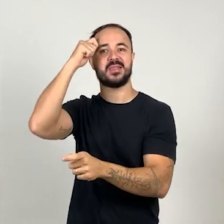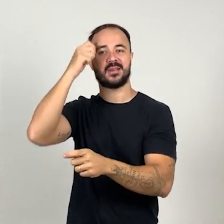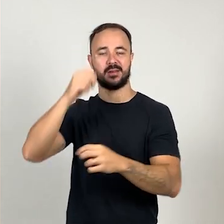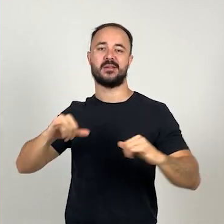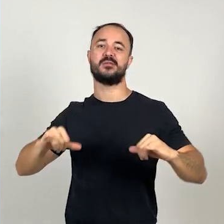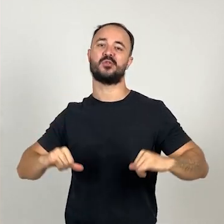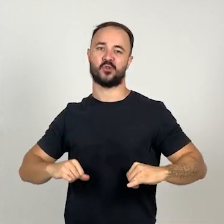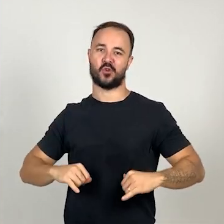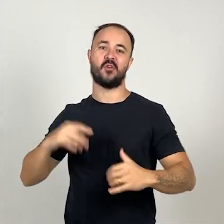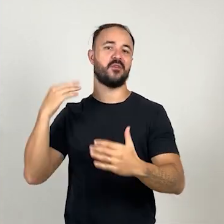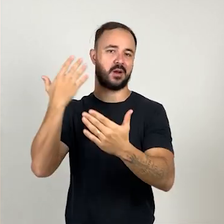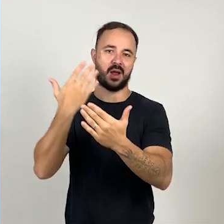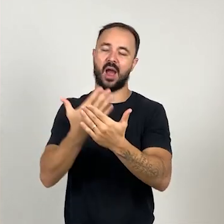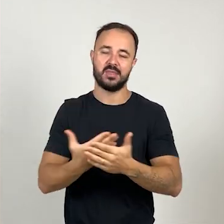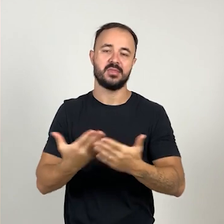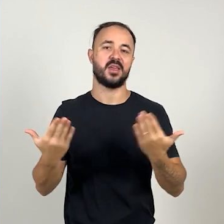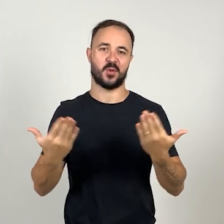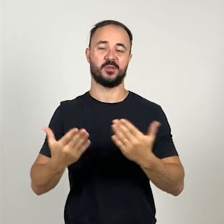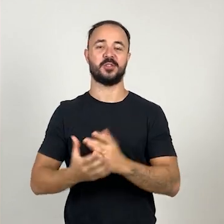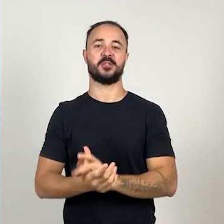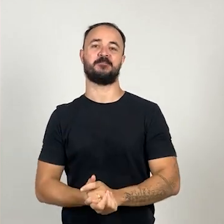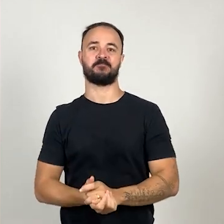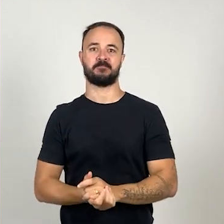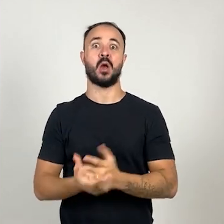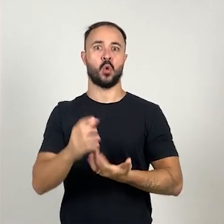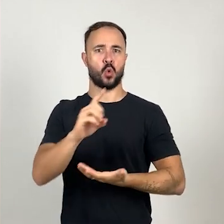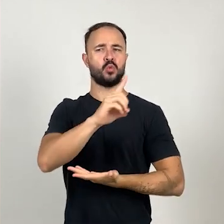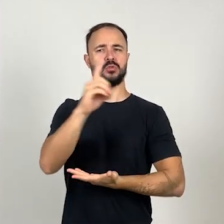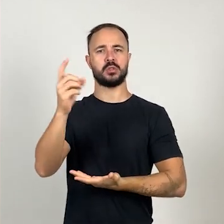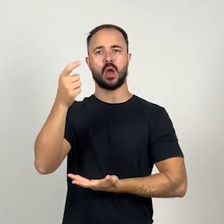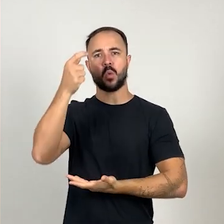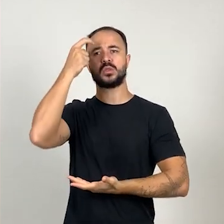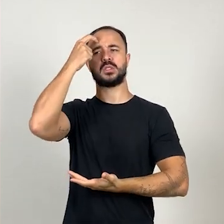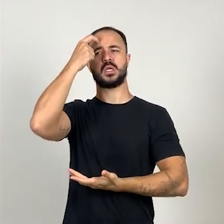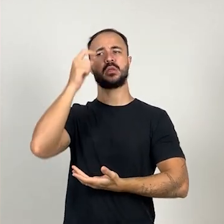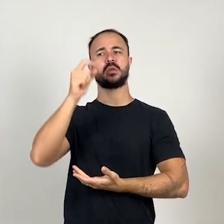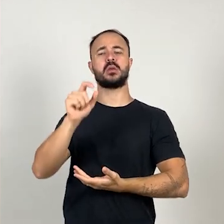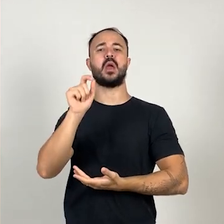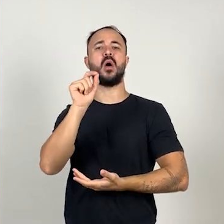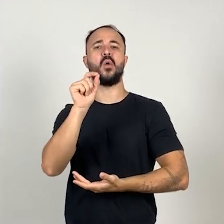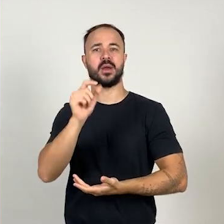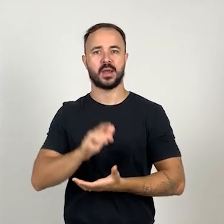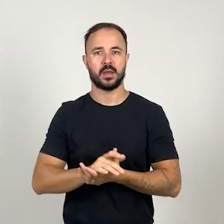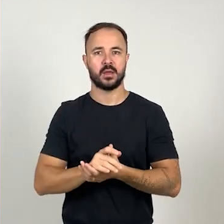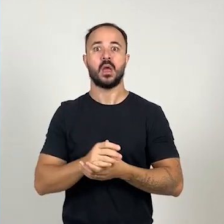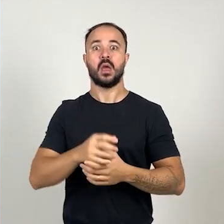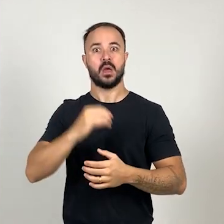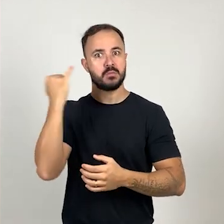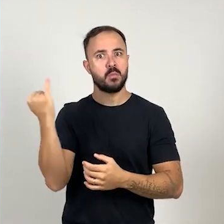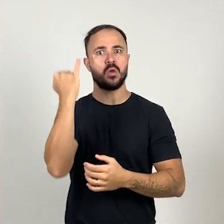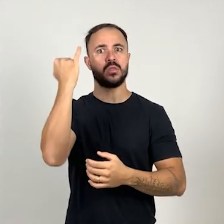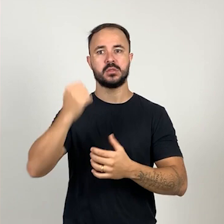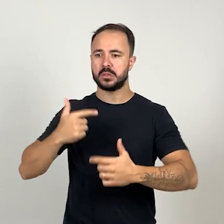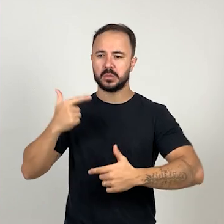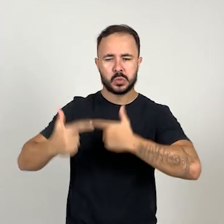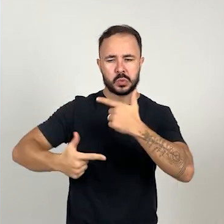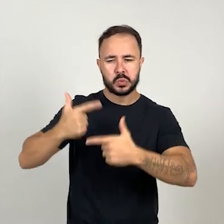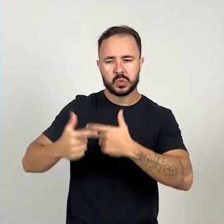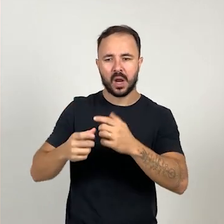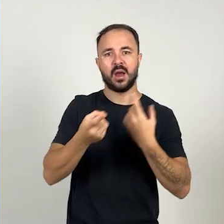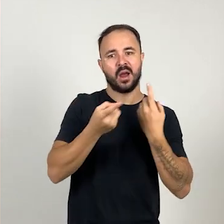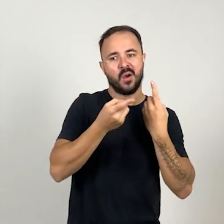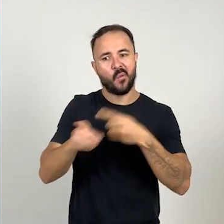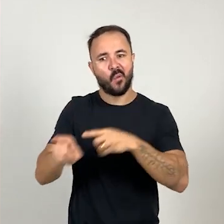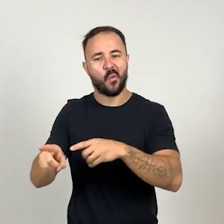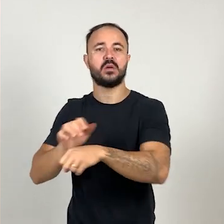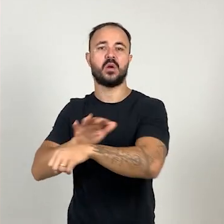Nacional de Denúncia contra o Racismo serve como um lembrete da importância de continuar lutando contra o racismo em todas